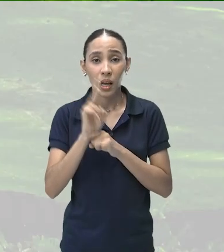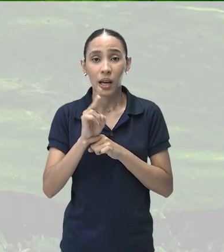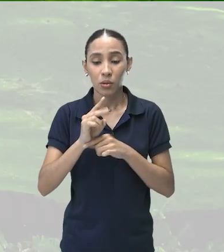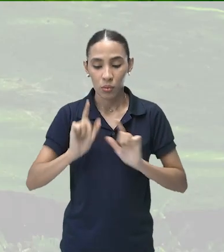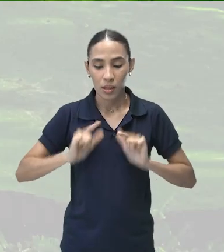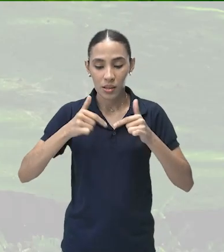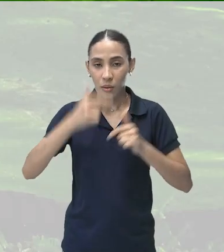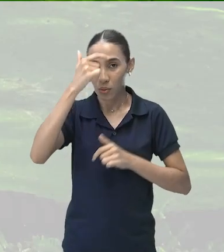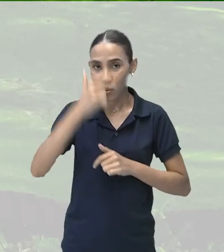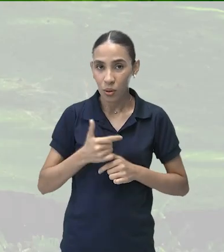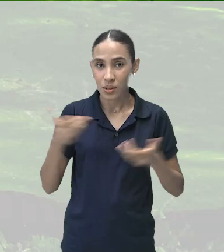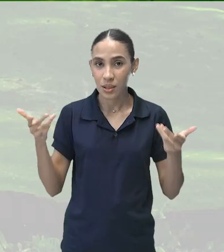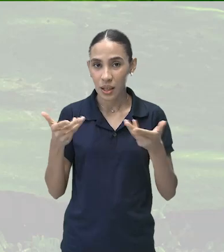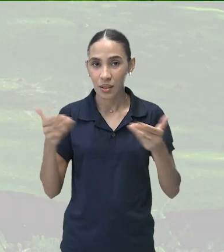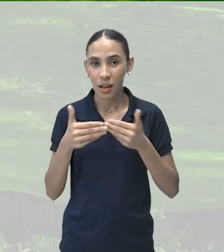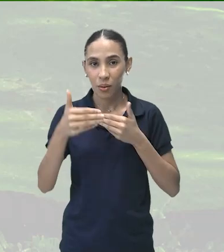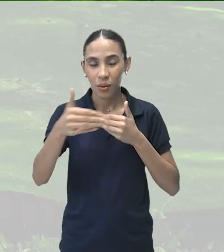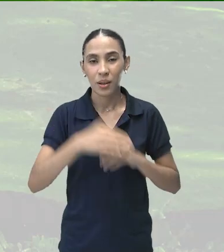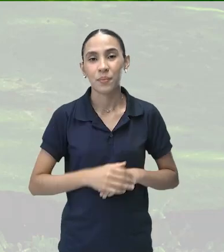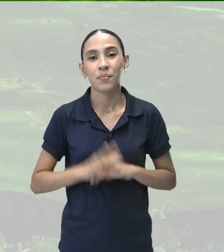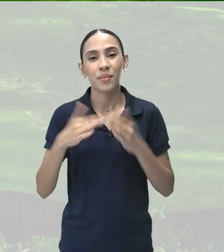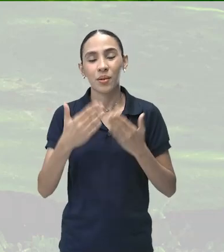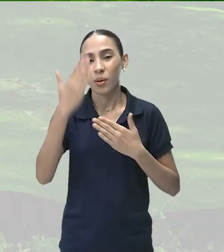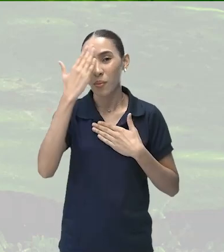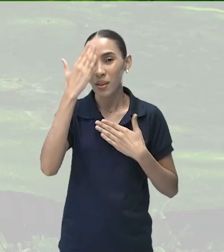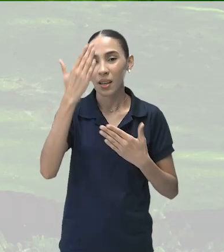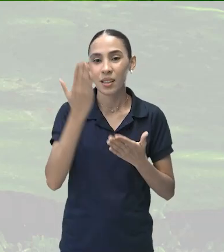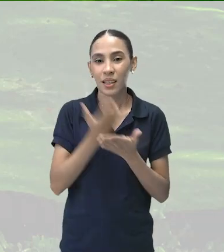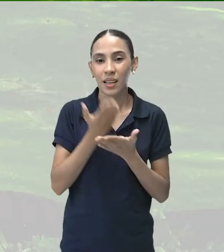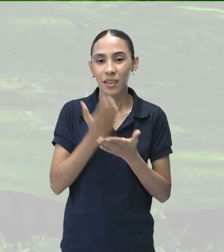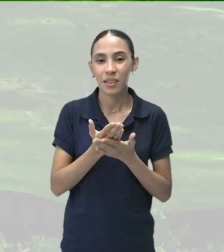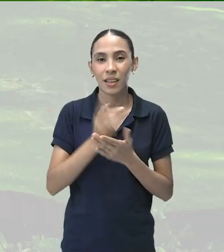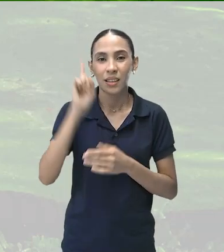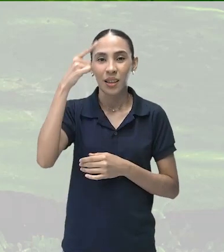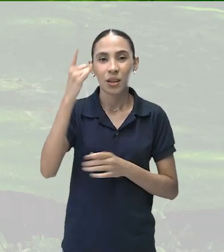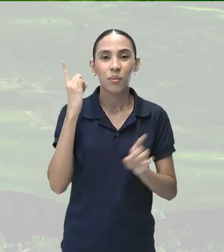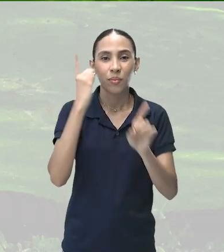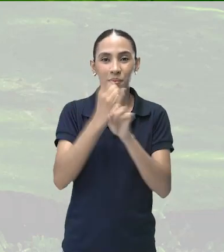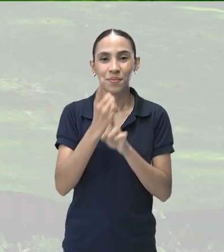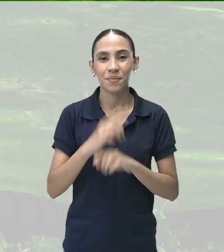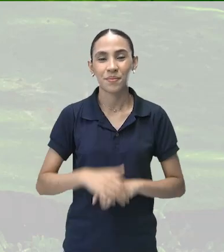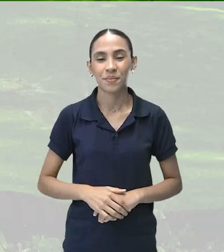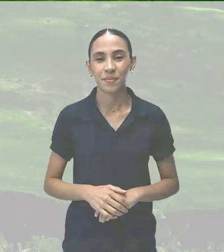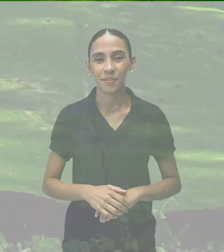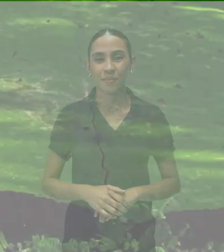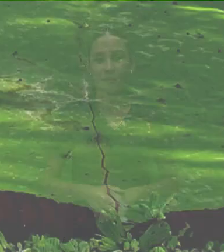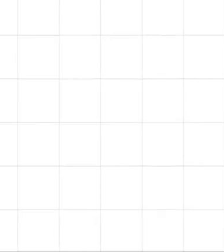conosco e desde hoje. Então, obrigada pela aula e até a próxima!